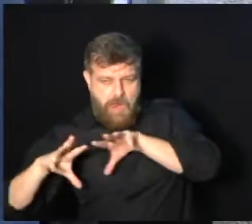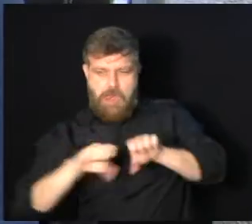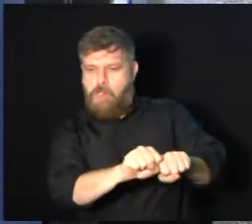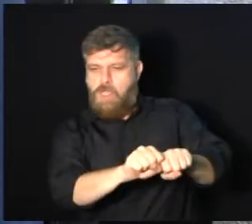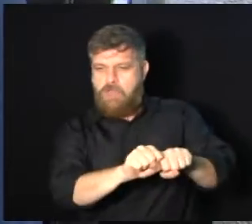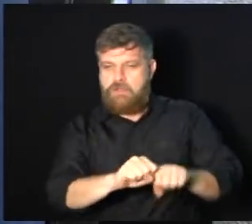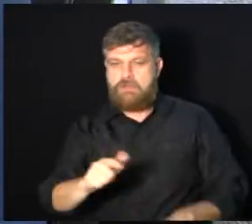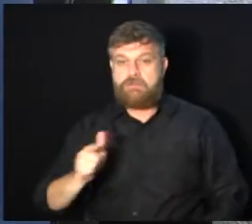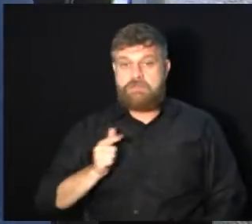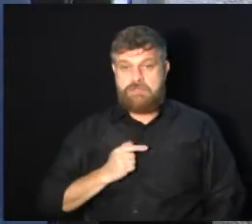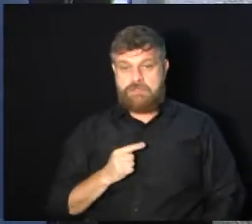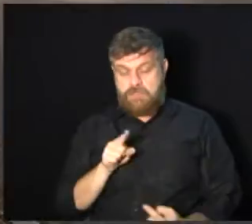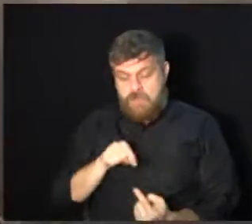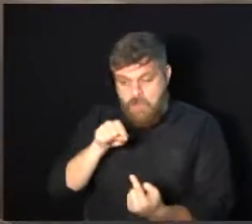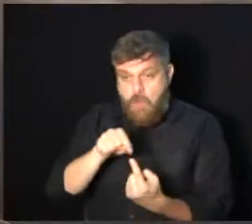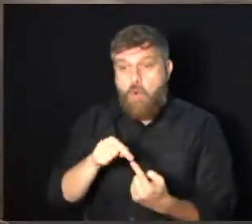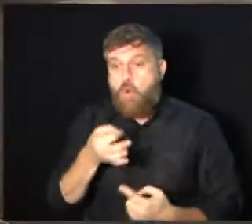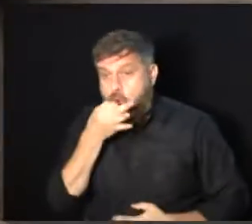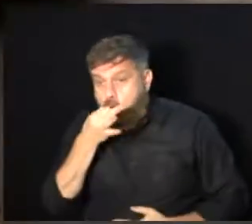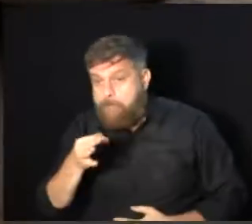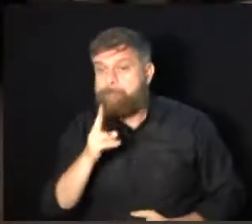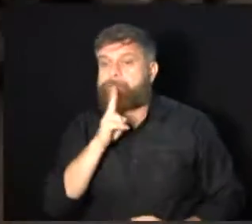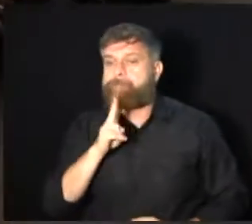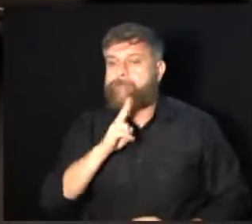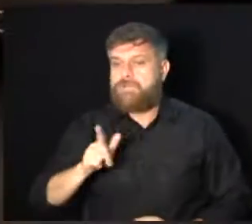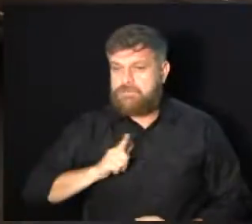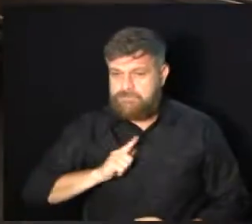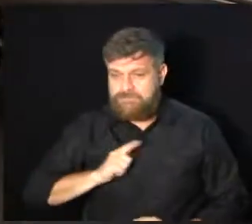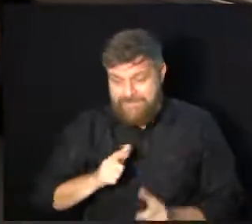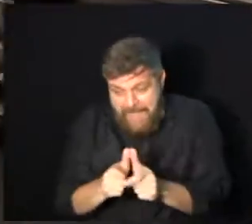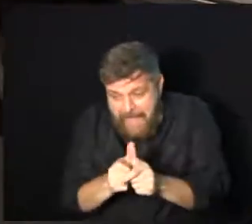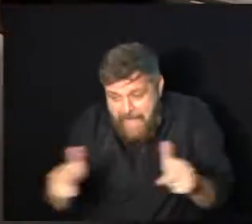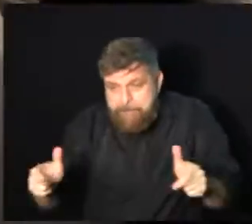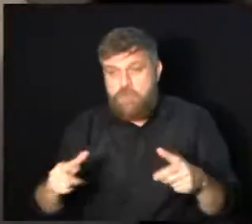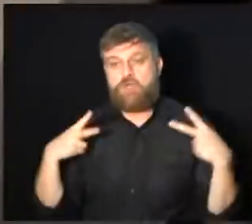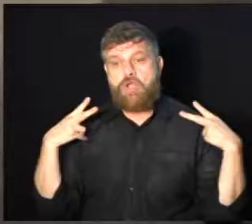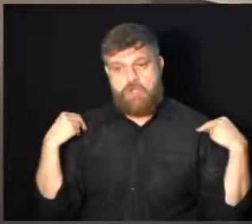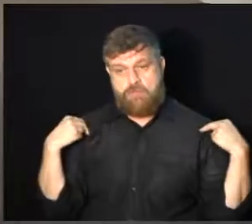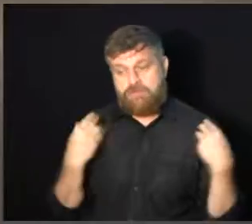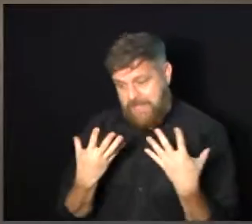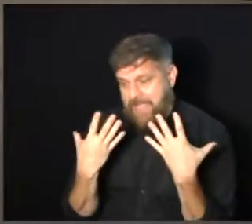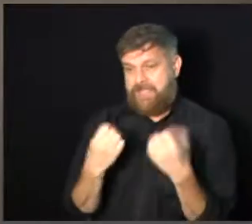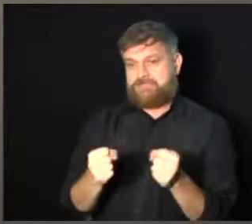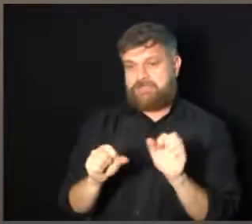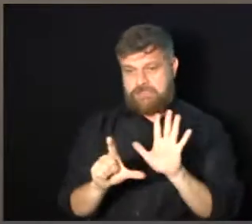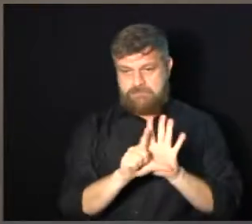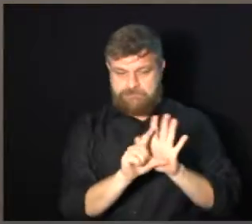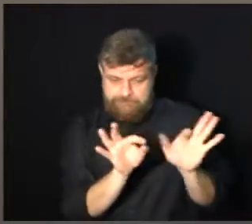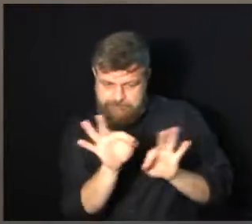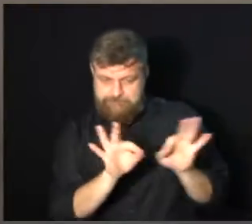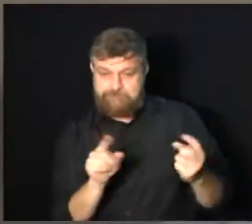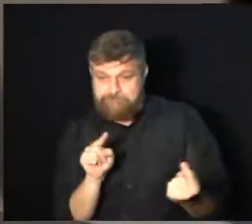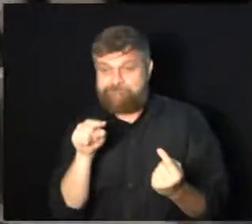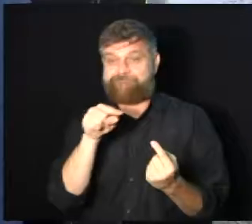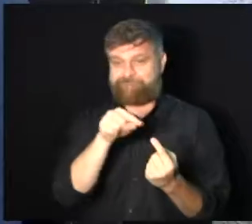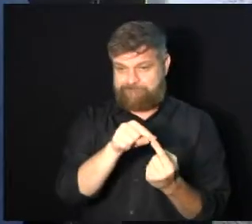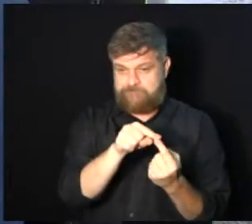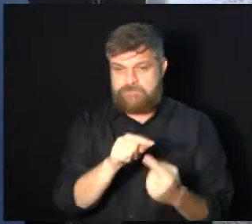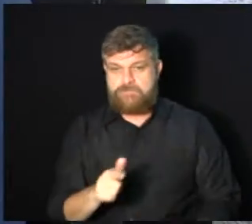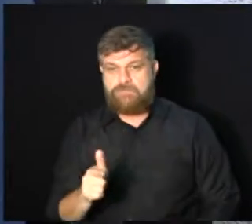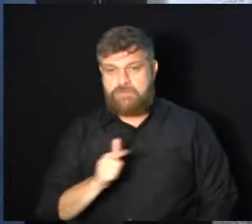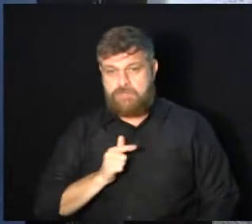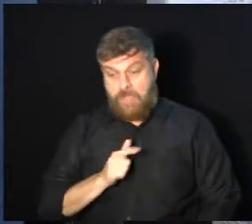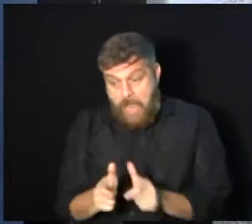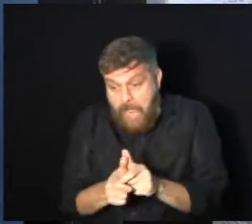com o parlamentar, este projeto tem a aceitação da grande maioria dos motoristas que trabalham por aplicativos. A